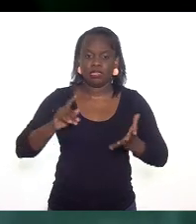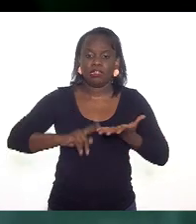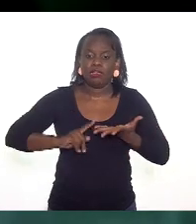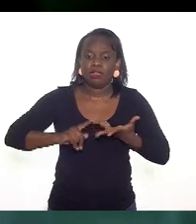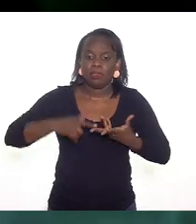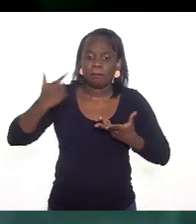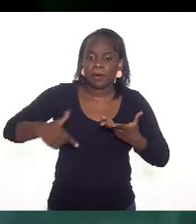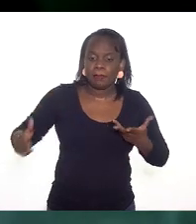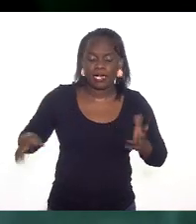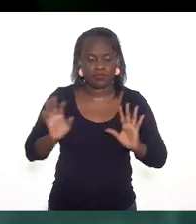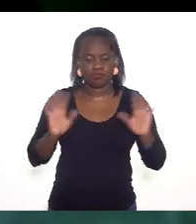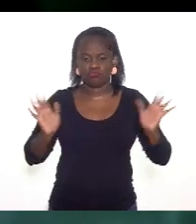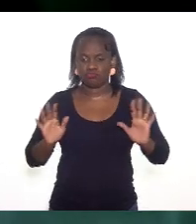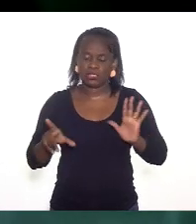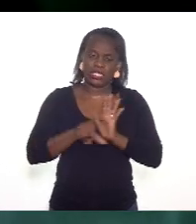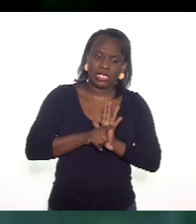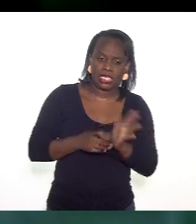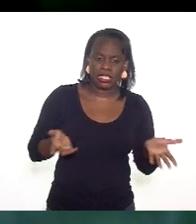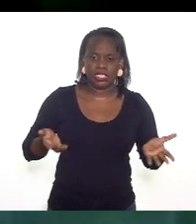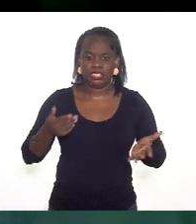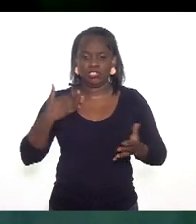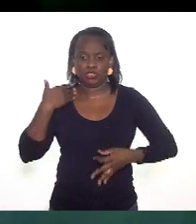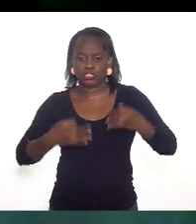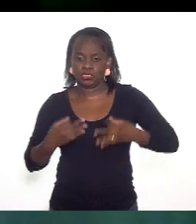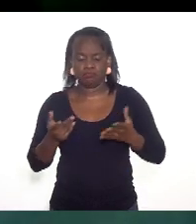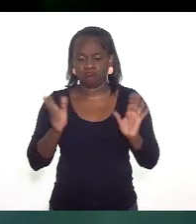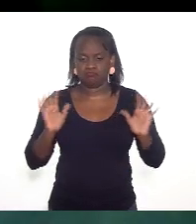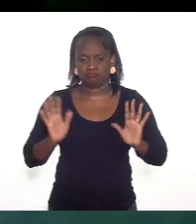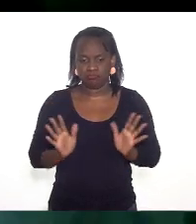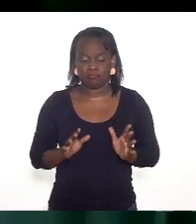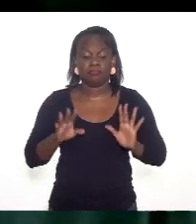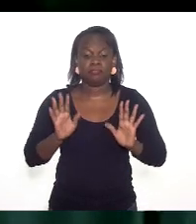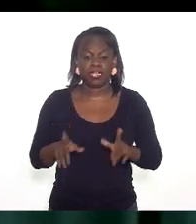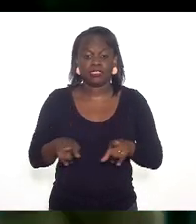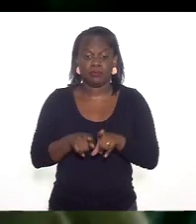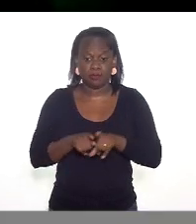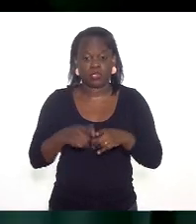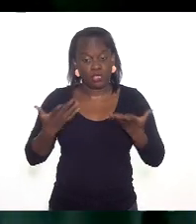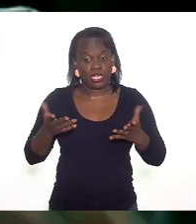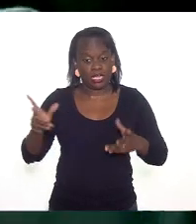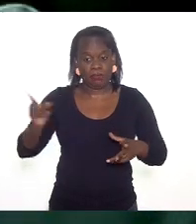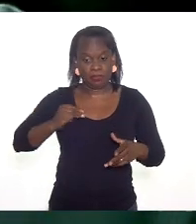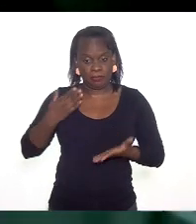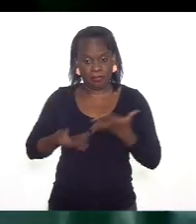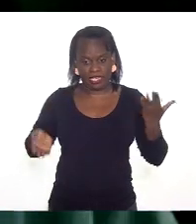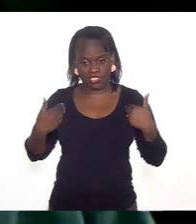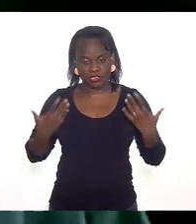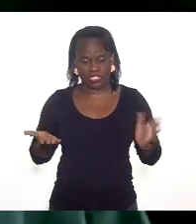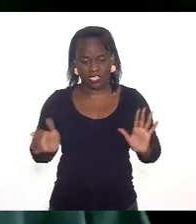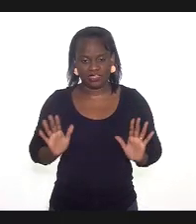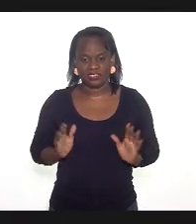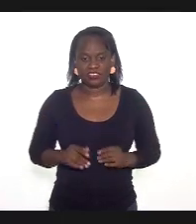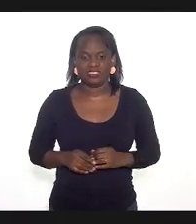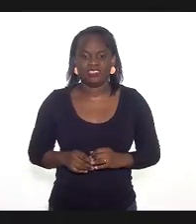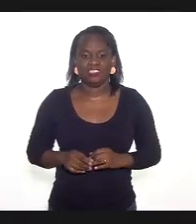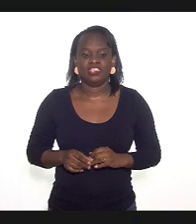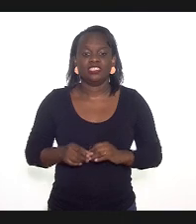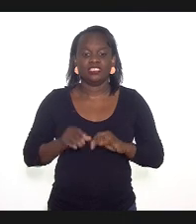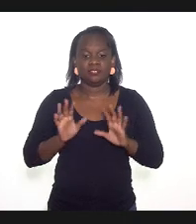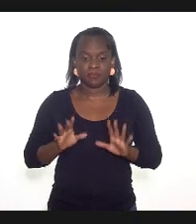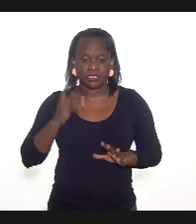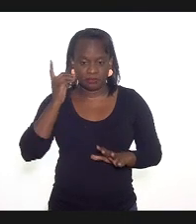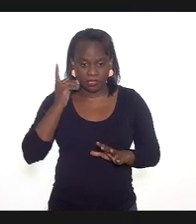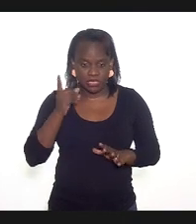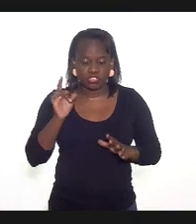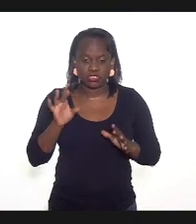outros méritos de legalidade e juridicidade. Mas quero ser vencido, quero ser vencido. É, mas, o deputado,